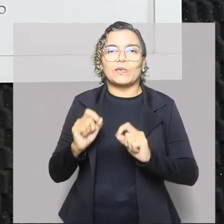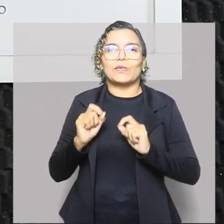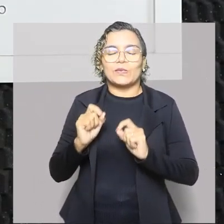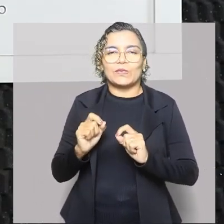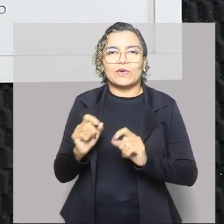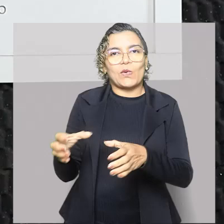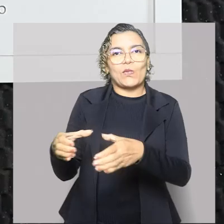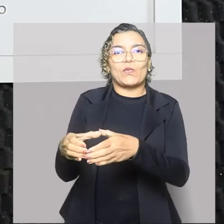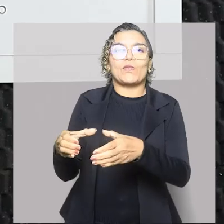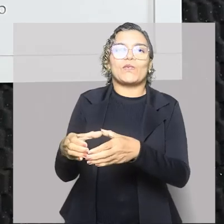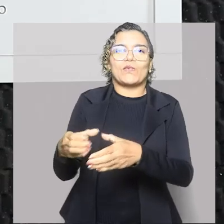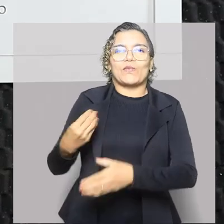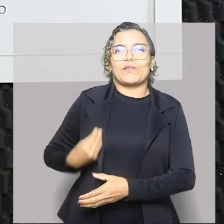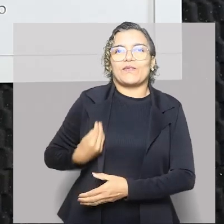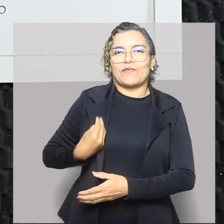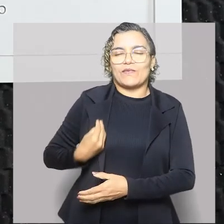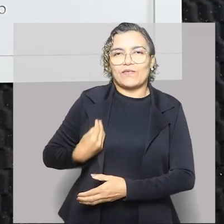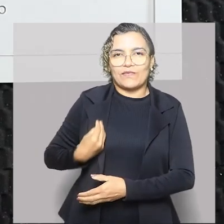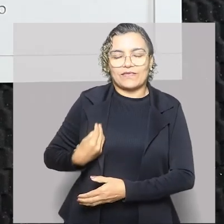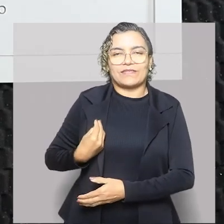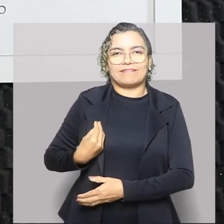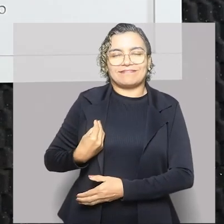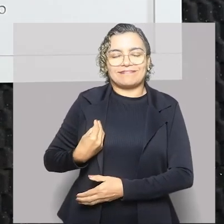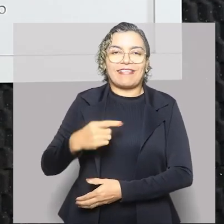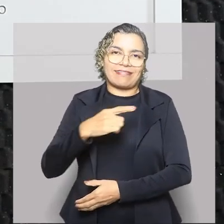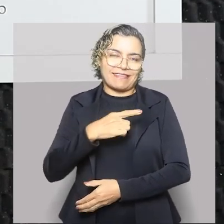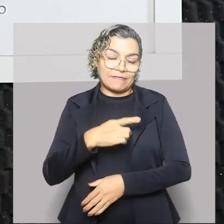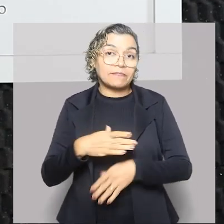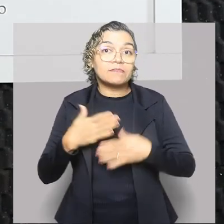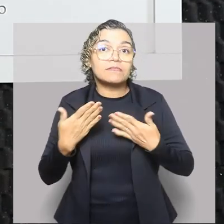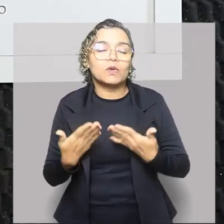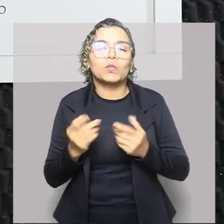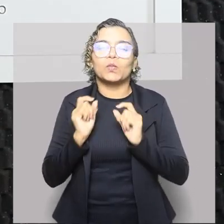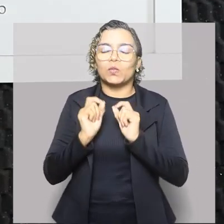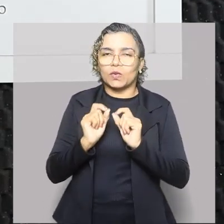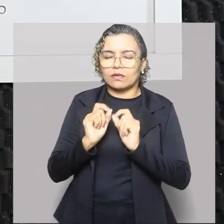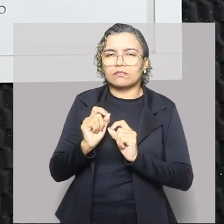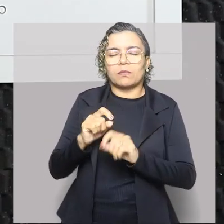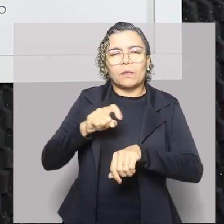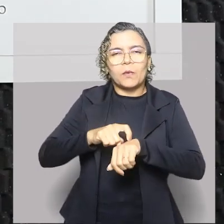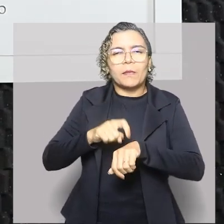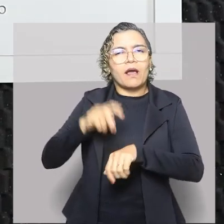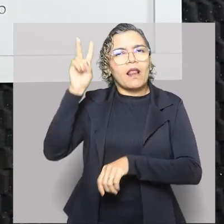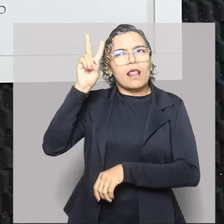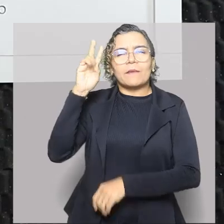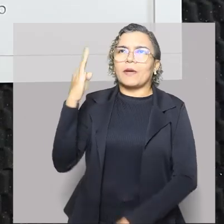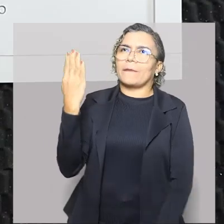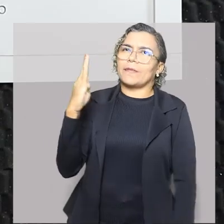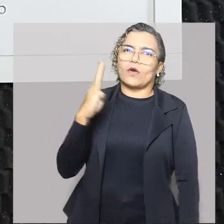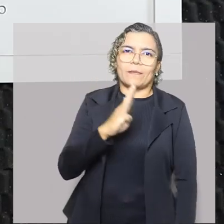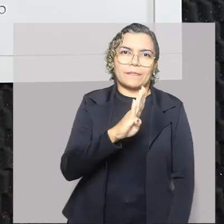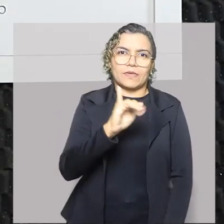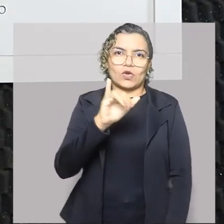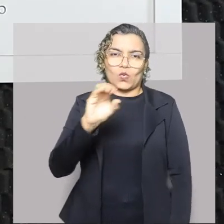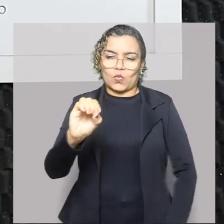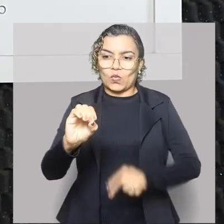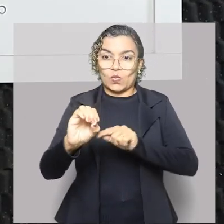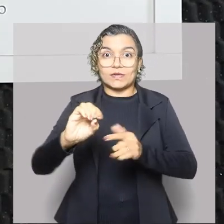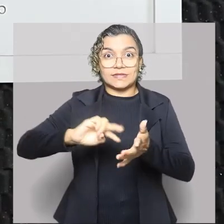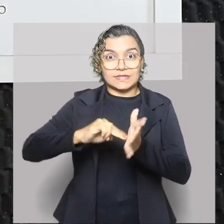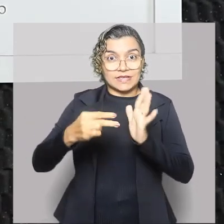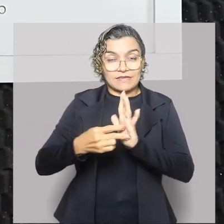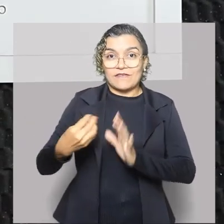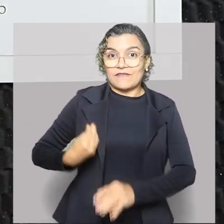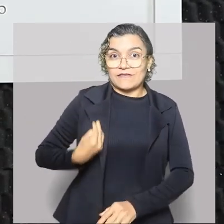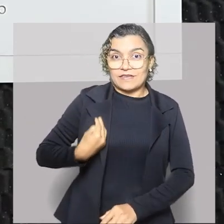como de fato um ser que tem vida, certo? Então quando a gente lembra aí, biologia, bio significa